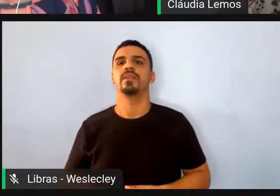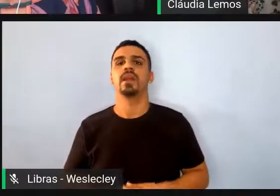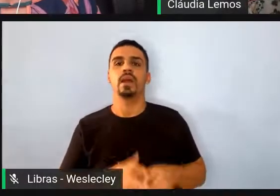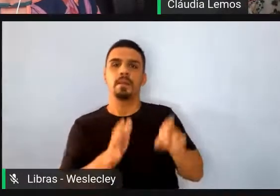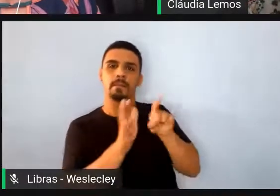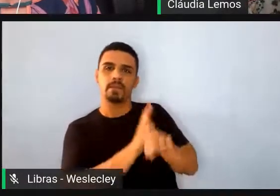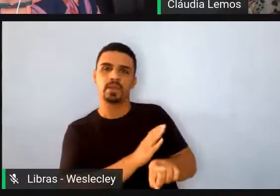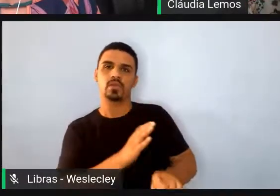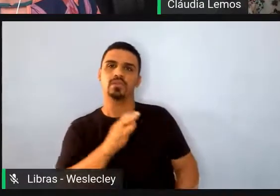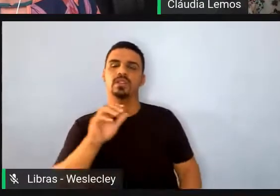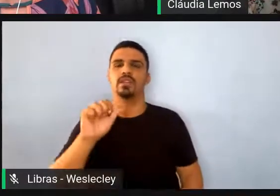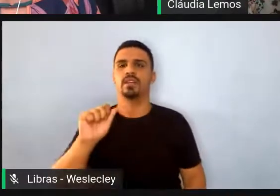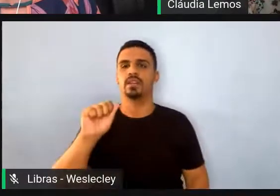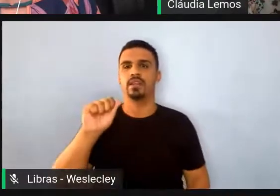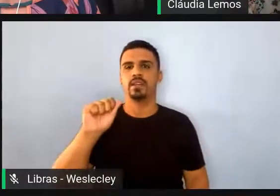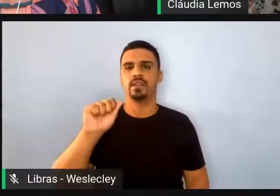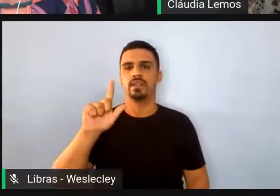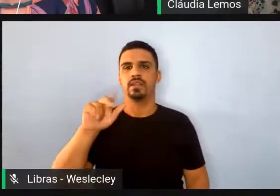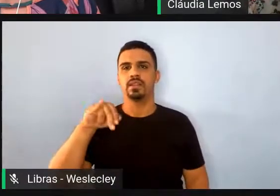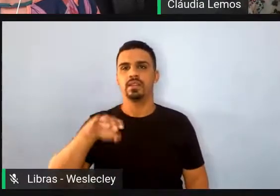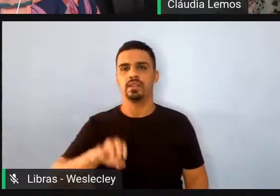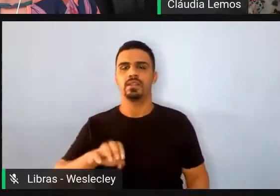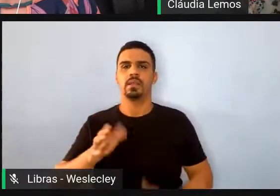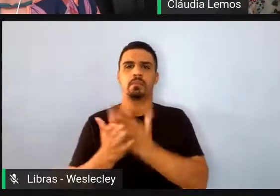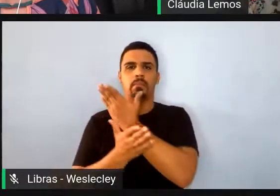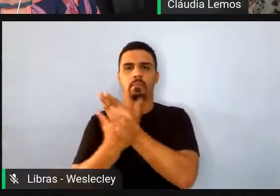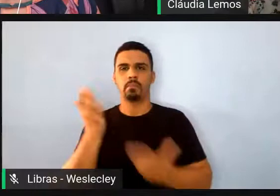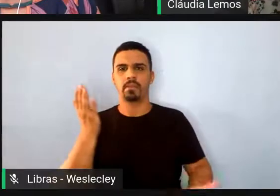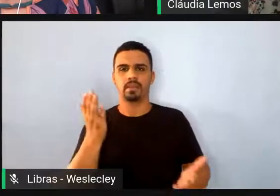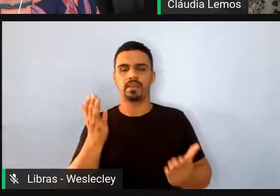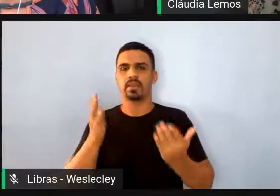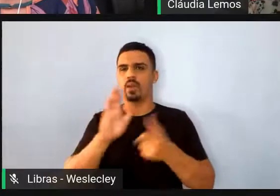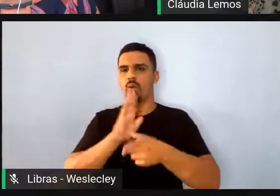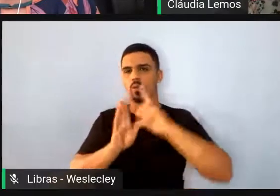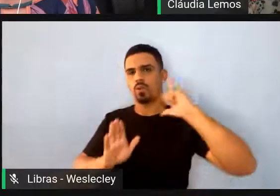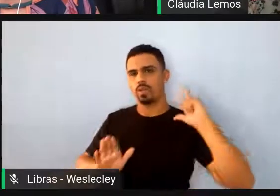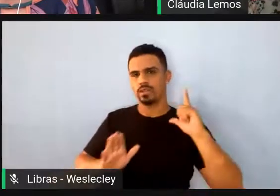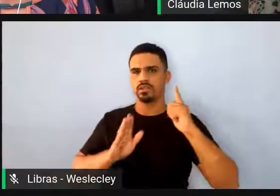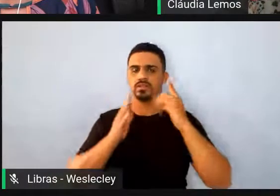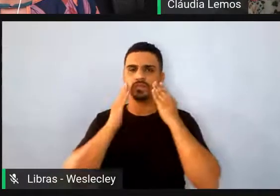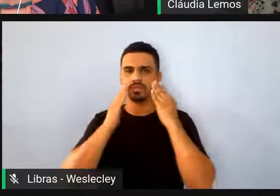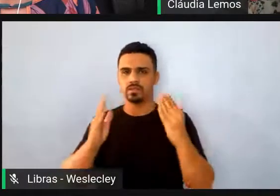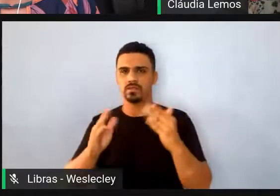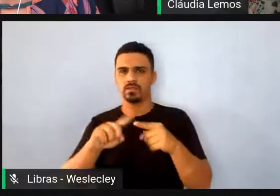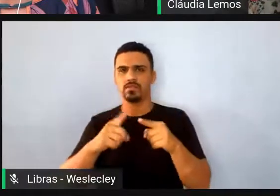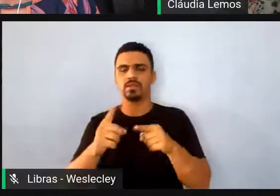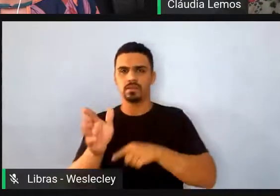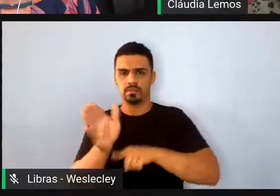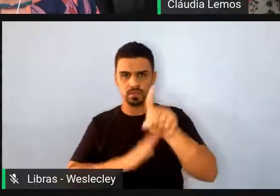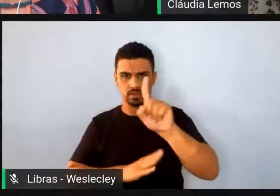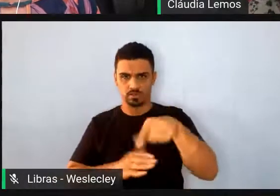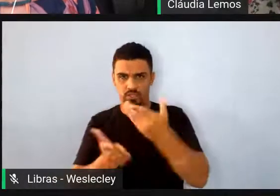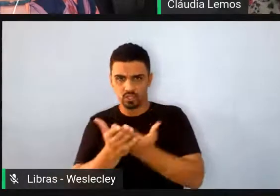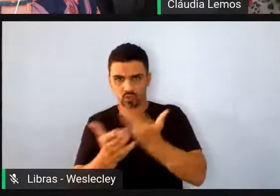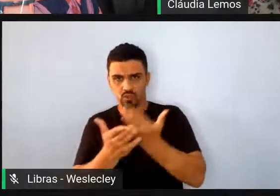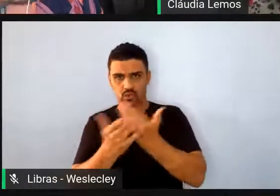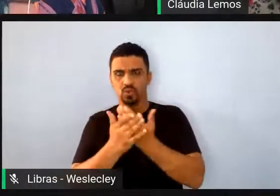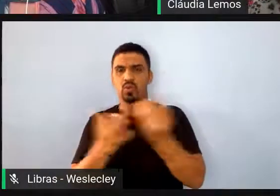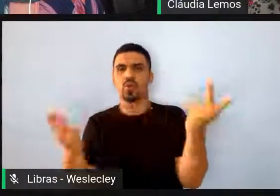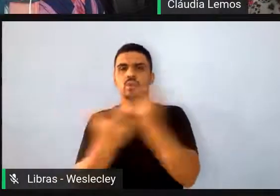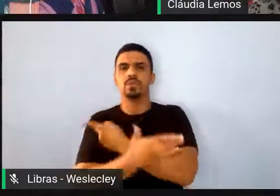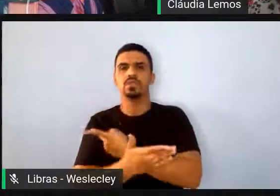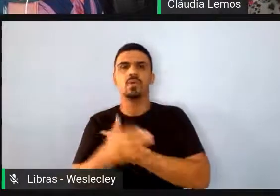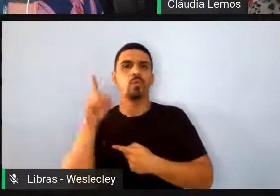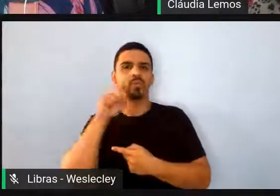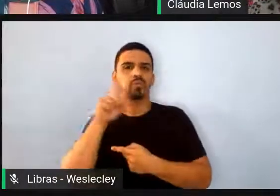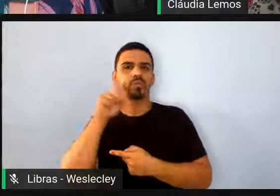da Aline, ela perdeu parte da sua exposição inicial e ela pergunta se você estudou o caso dos Estados Unidos. Estudei, não,